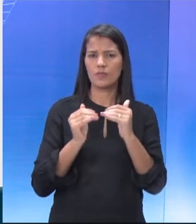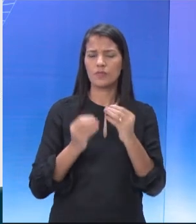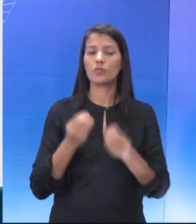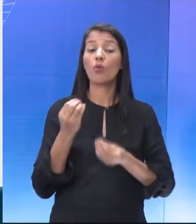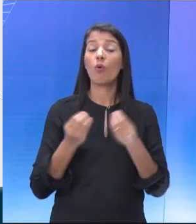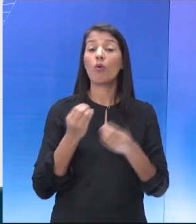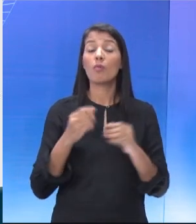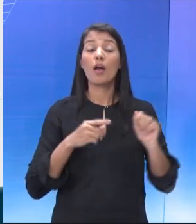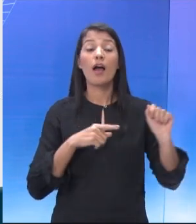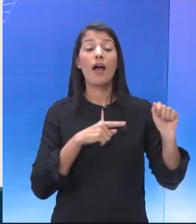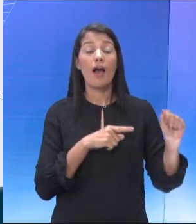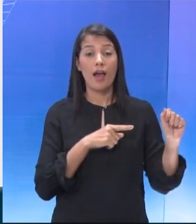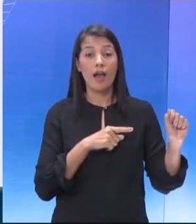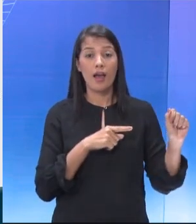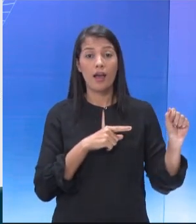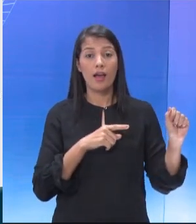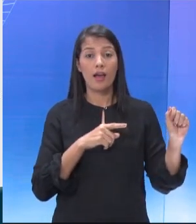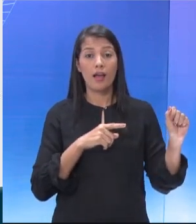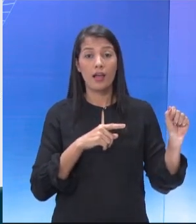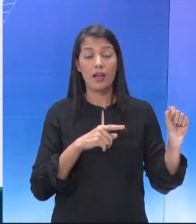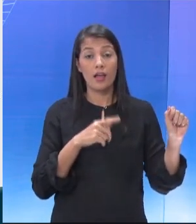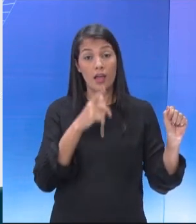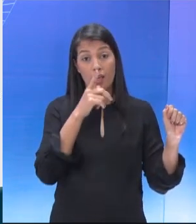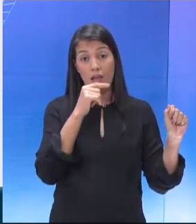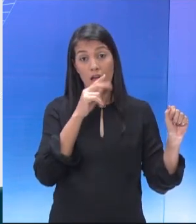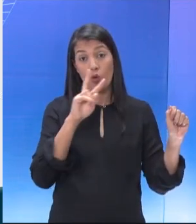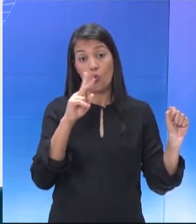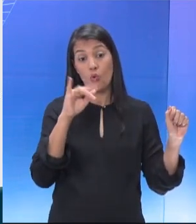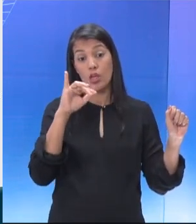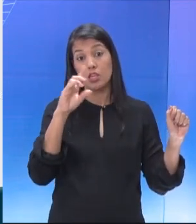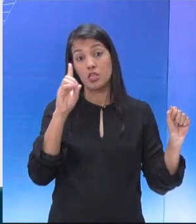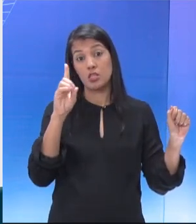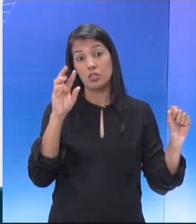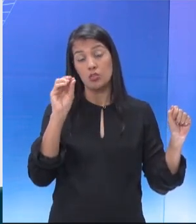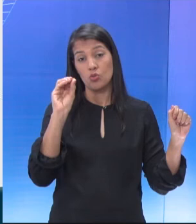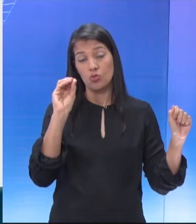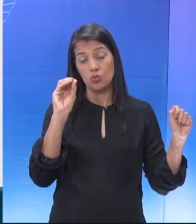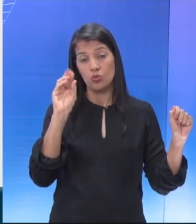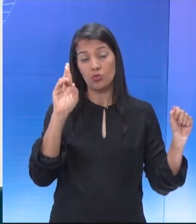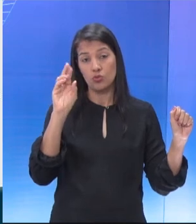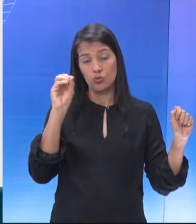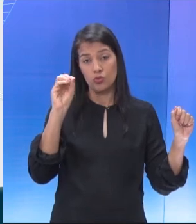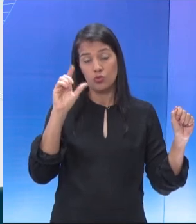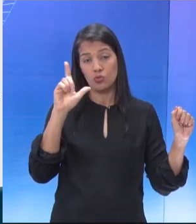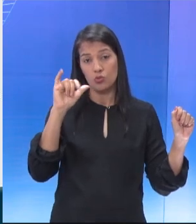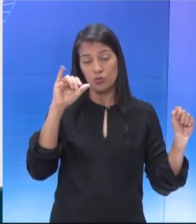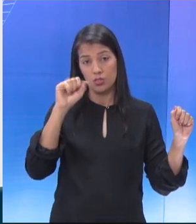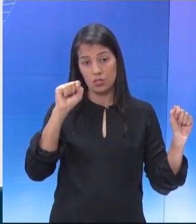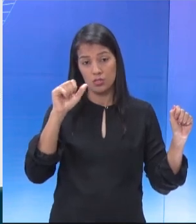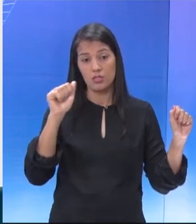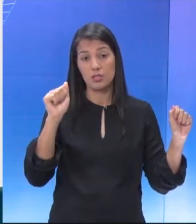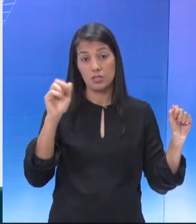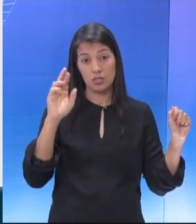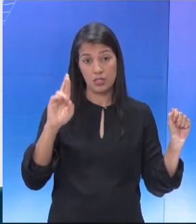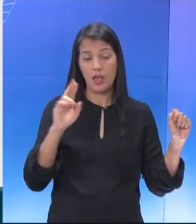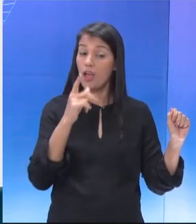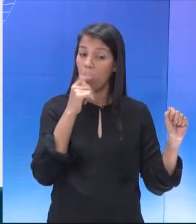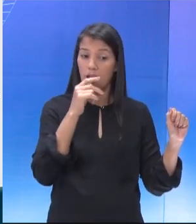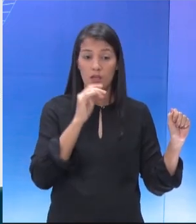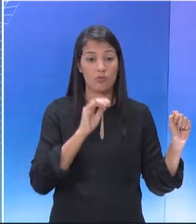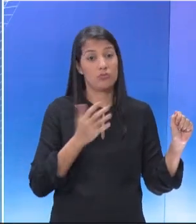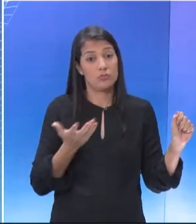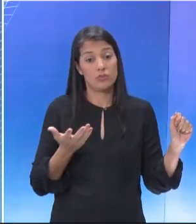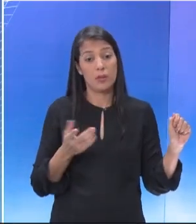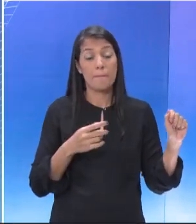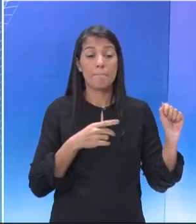Hidrolisar eu preciso de água. Agir como detergentes, então se eu tenho uma quebra, quando você está lavando ali a vasilha para